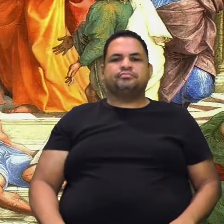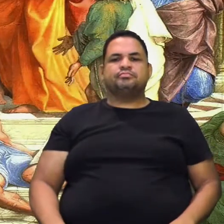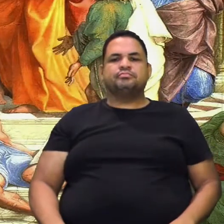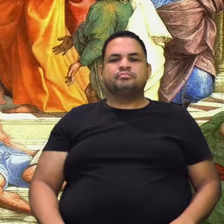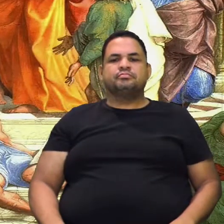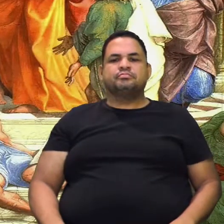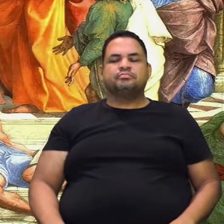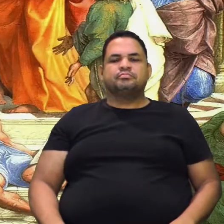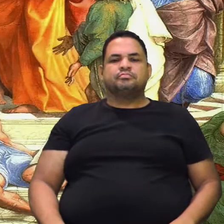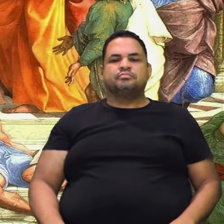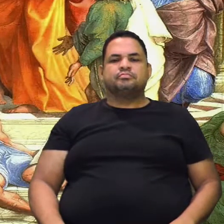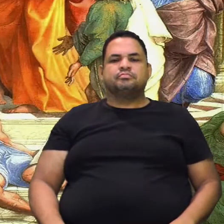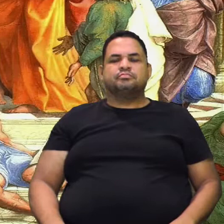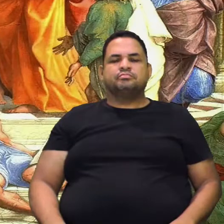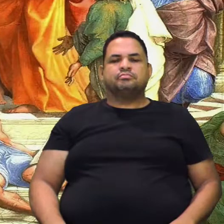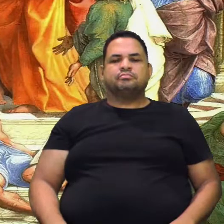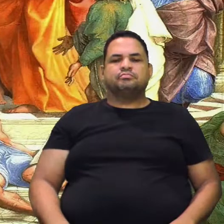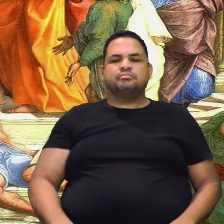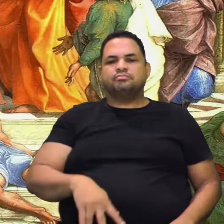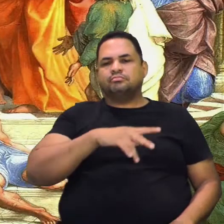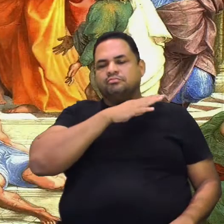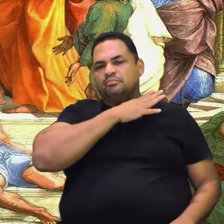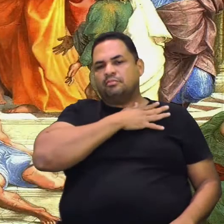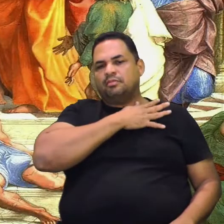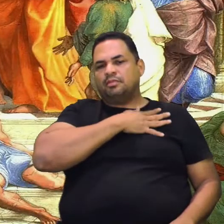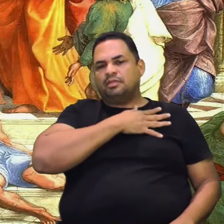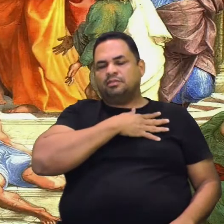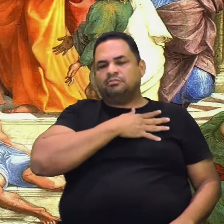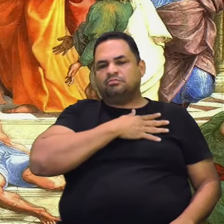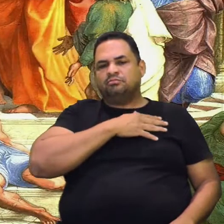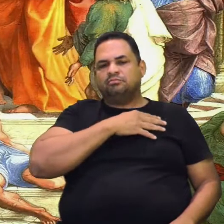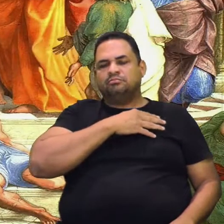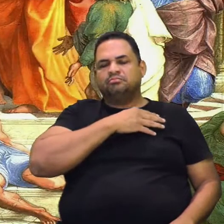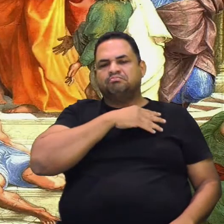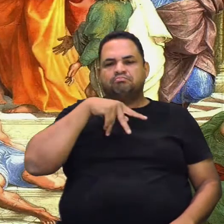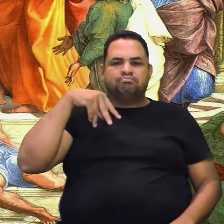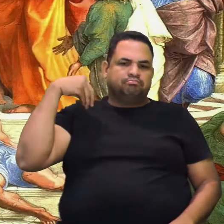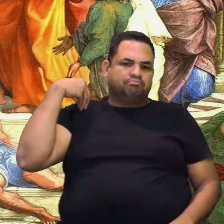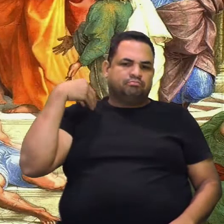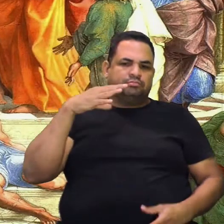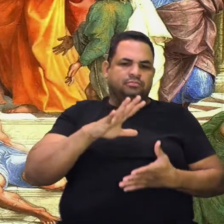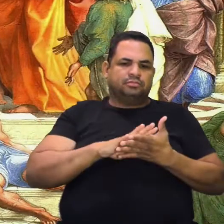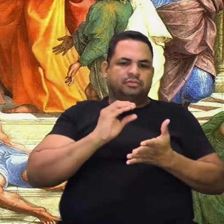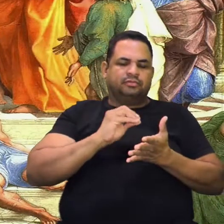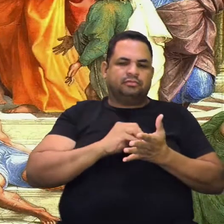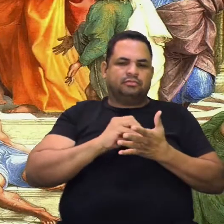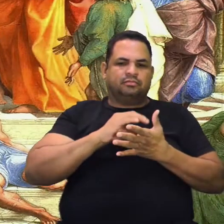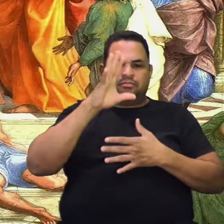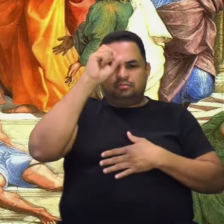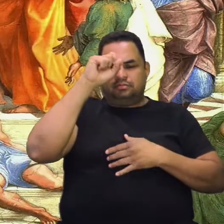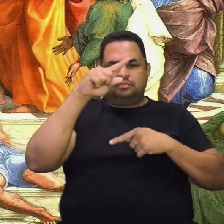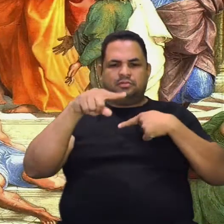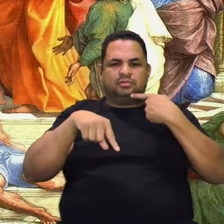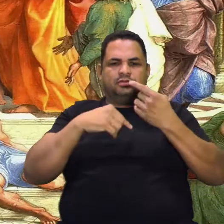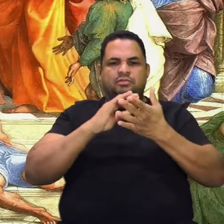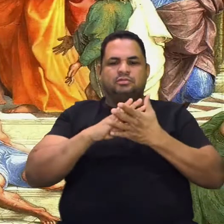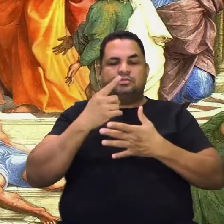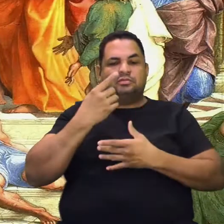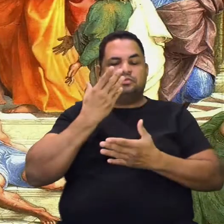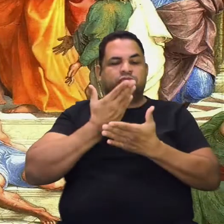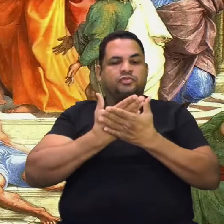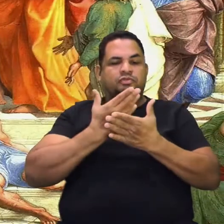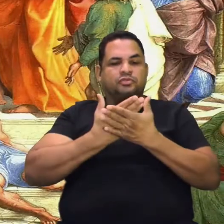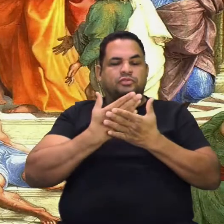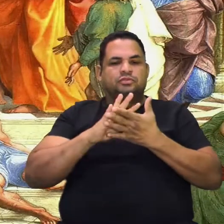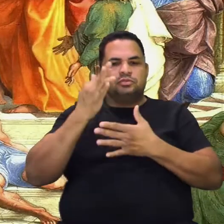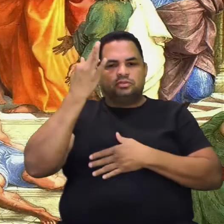Platão dizia que não, que os sentidos falhavam a aprendizagem. Mas vocês vão ver isso em filosofia com o professor Hélio, com o